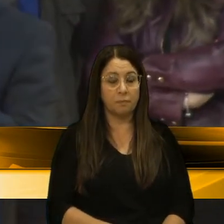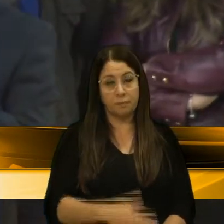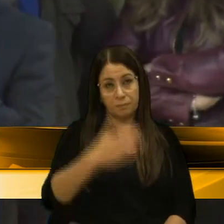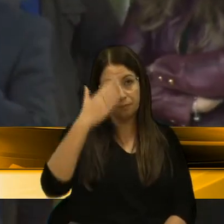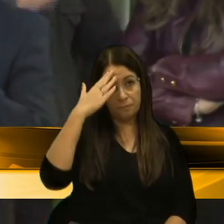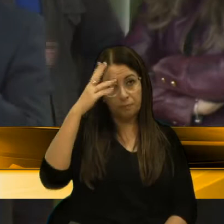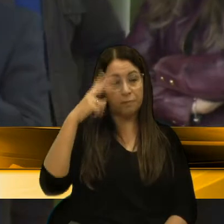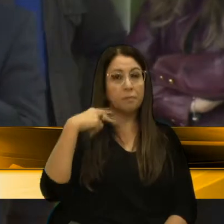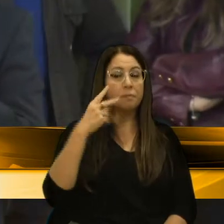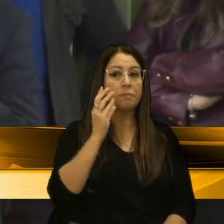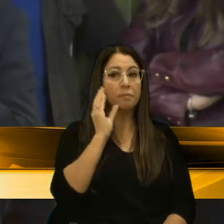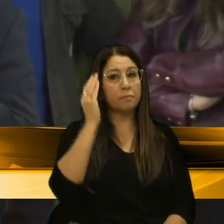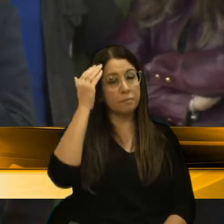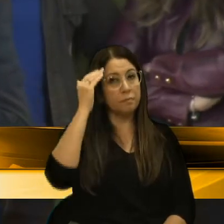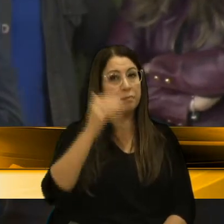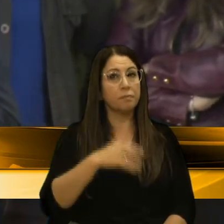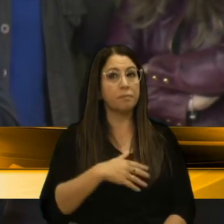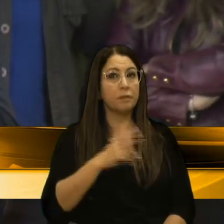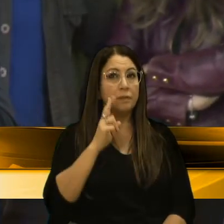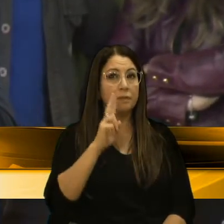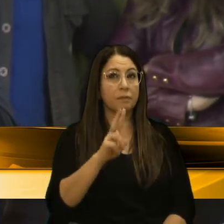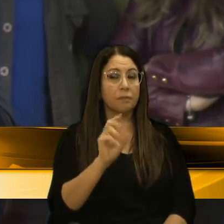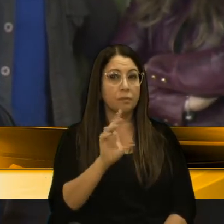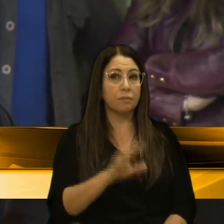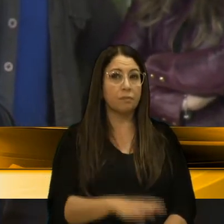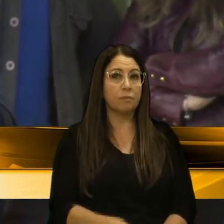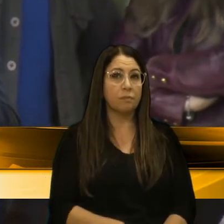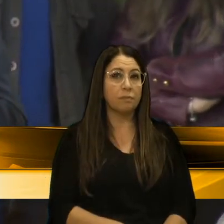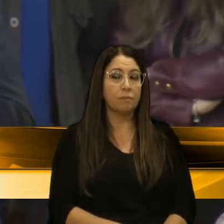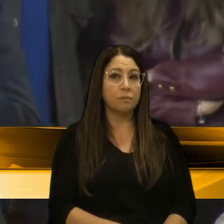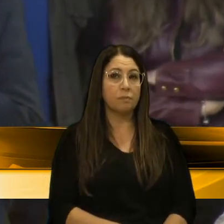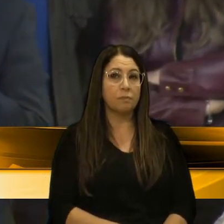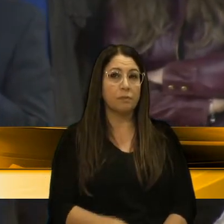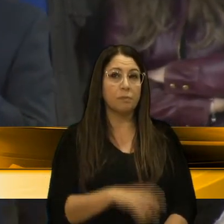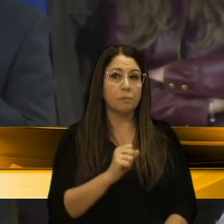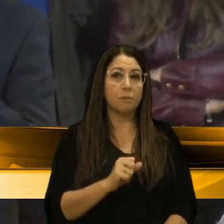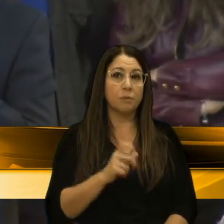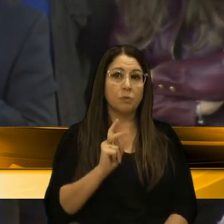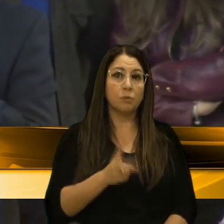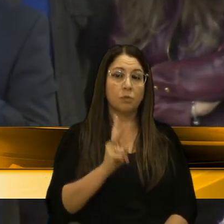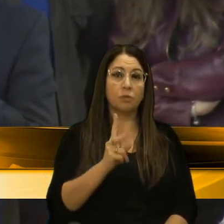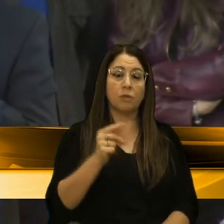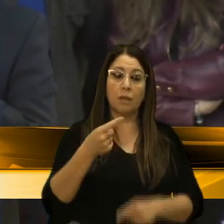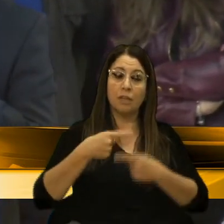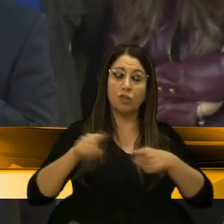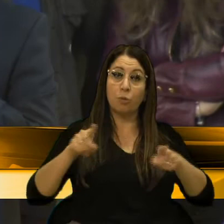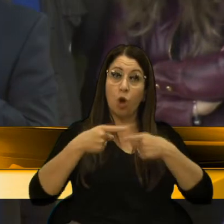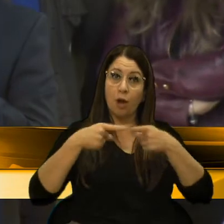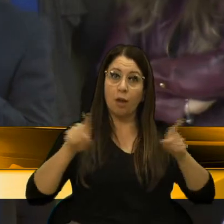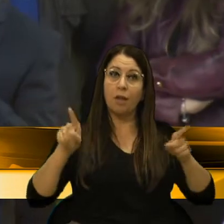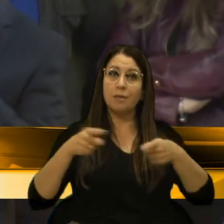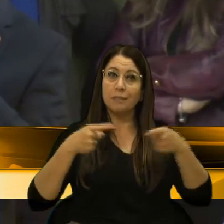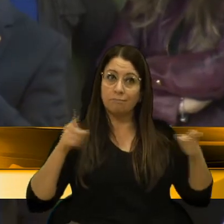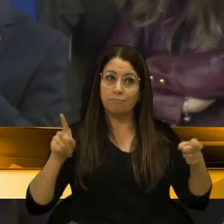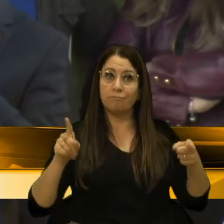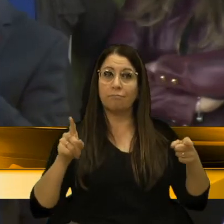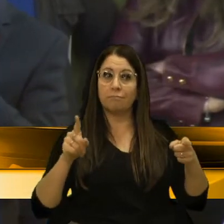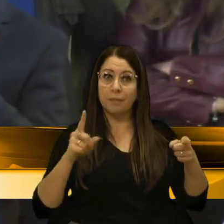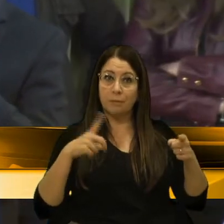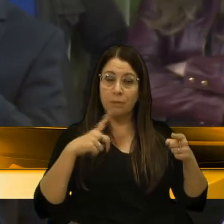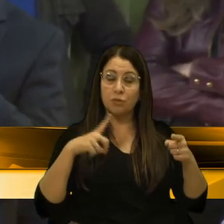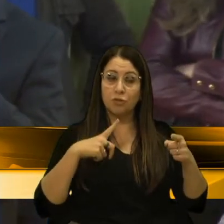vereador Felipe. Vejam só, para que a gente pudesse manter a orquestra, mas teríamos que